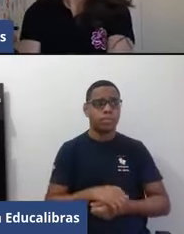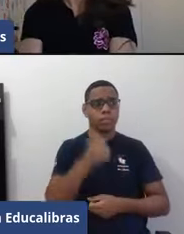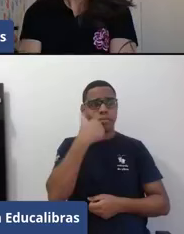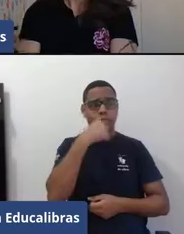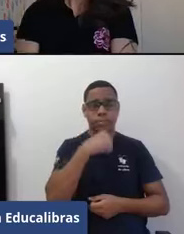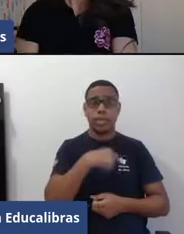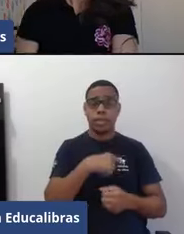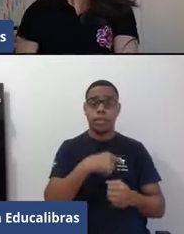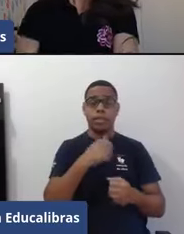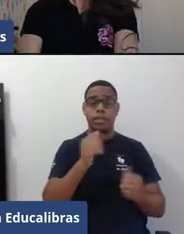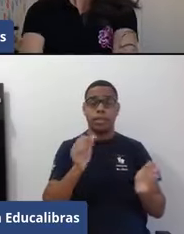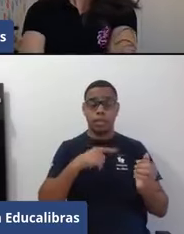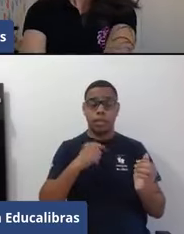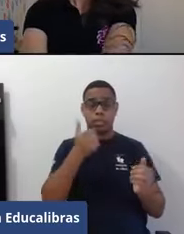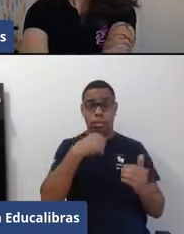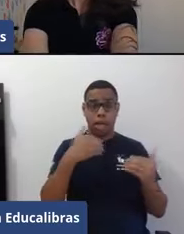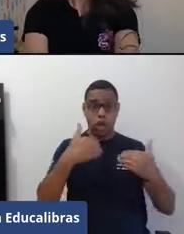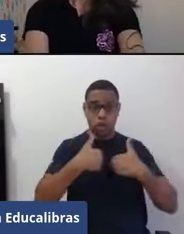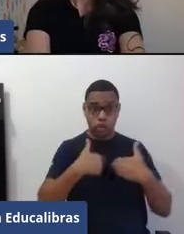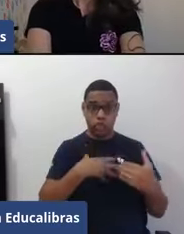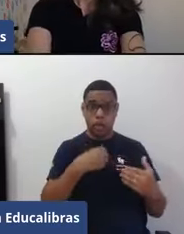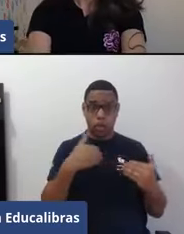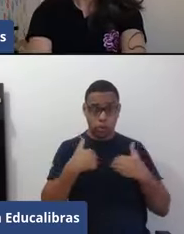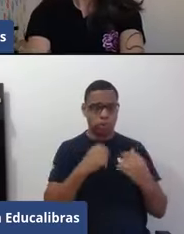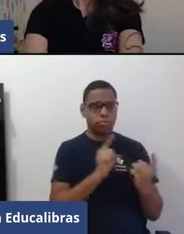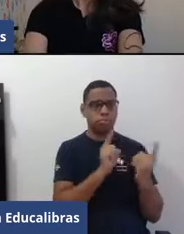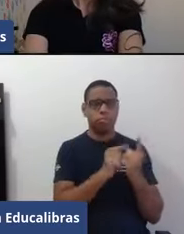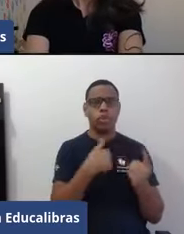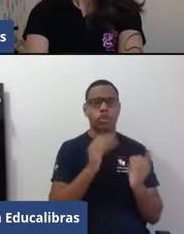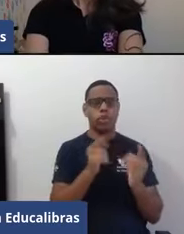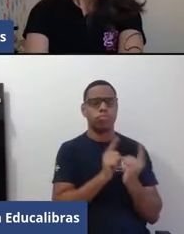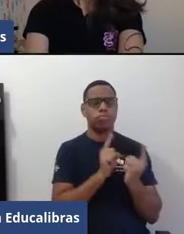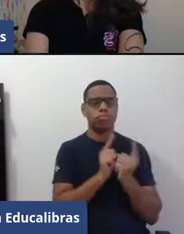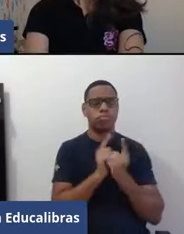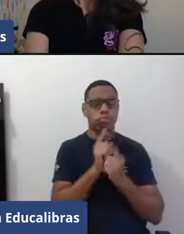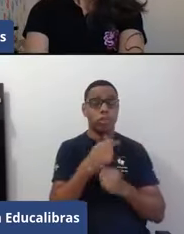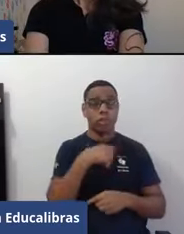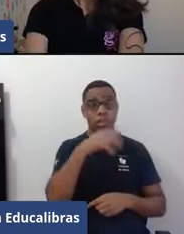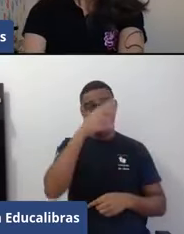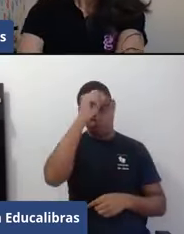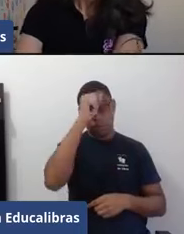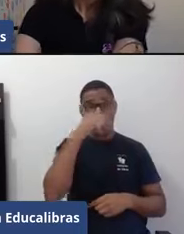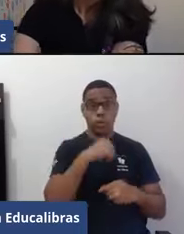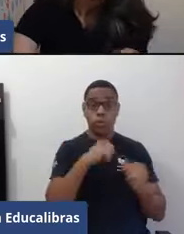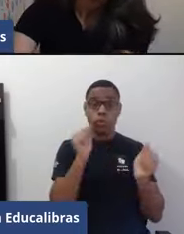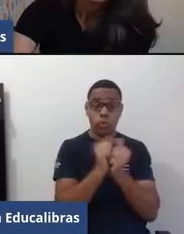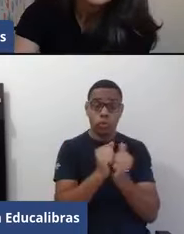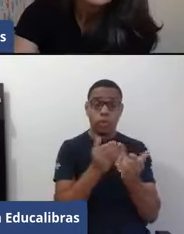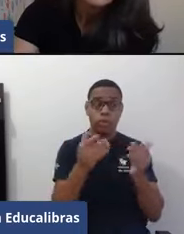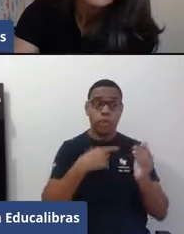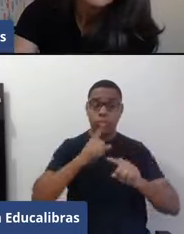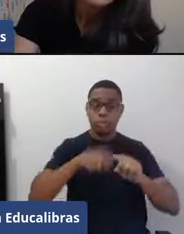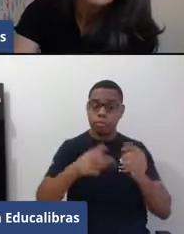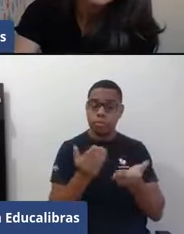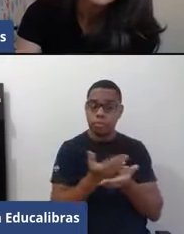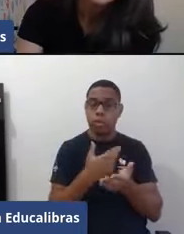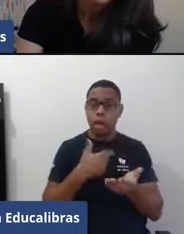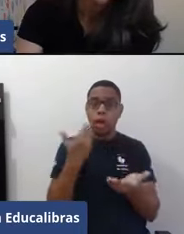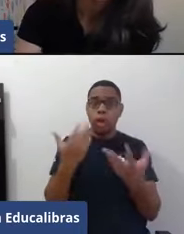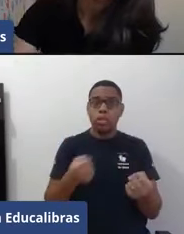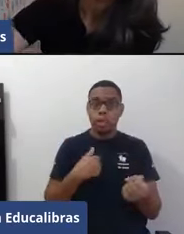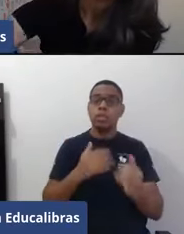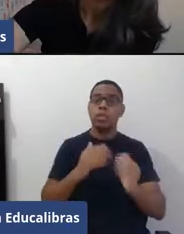São Mateus. Eu estou aprendendo muito a lidar com o público. E eu posso, junto com vocês, desenvolver um material sobre isso. Eu me proponho